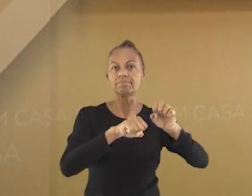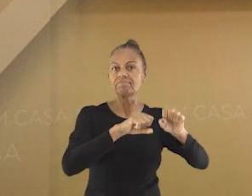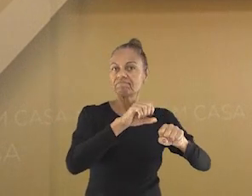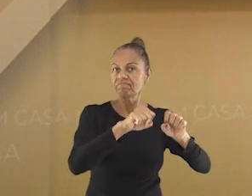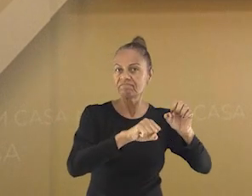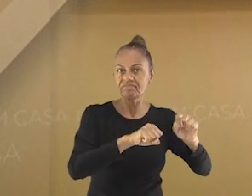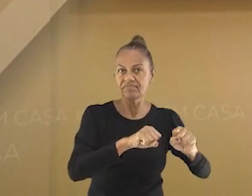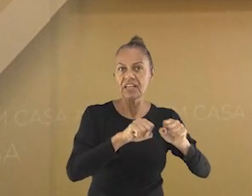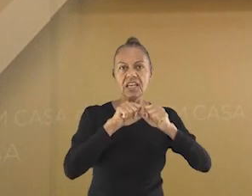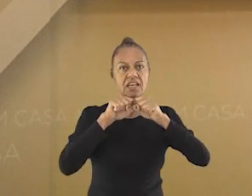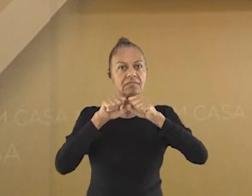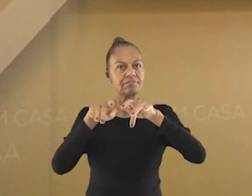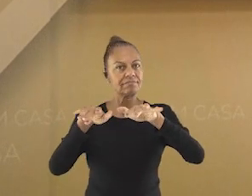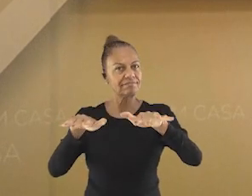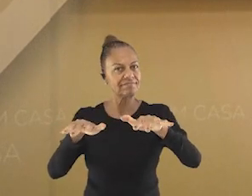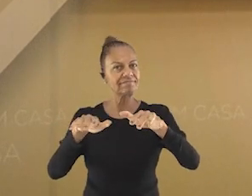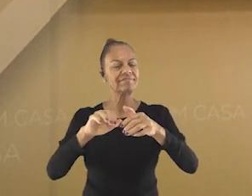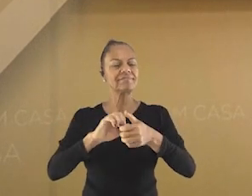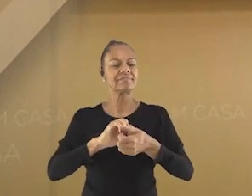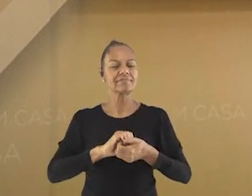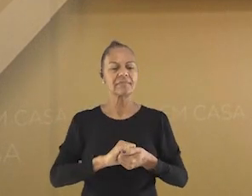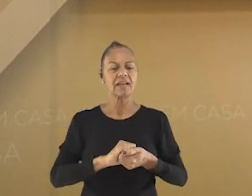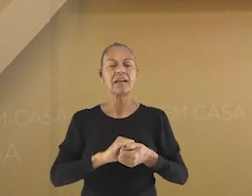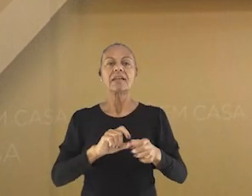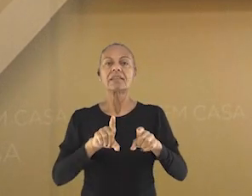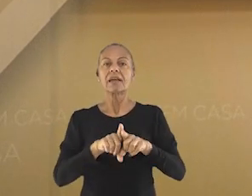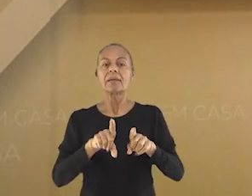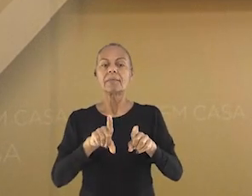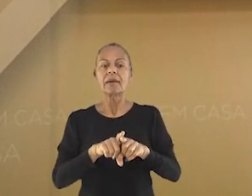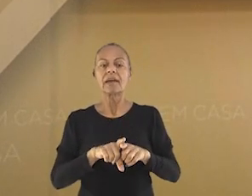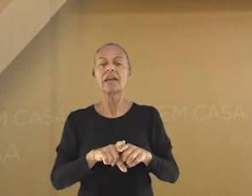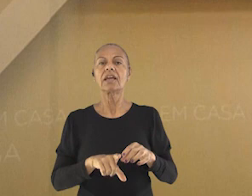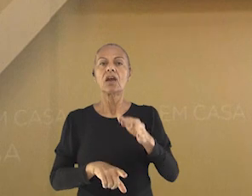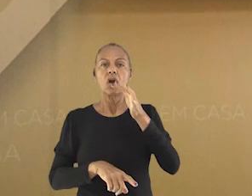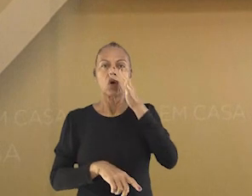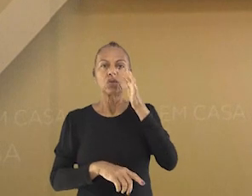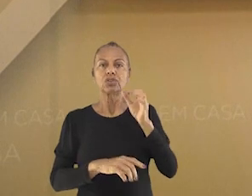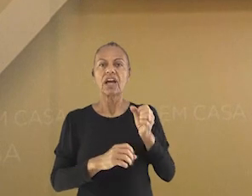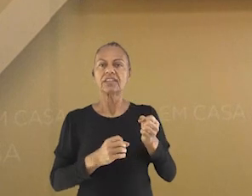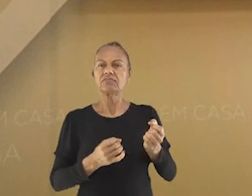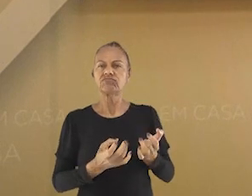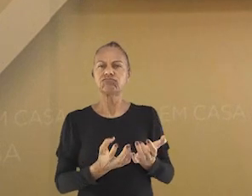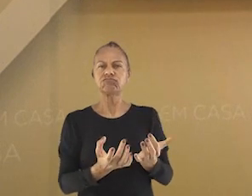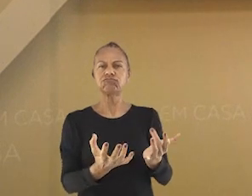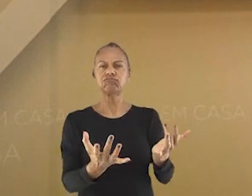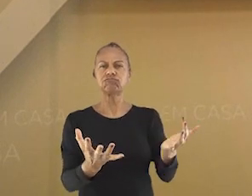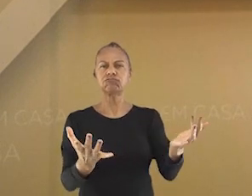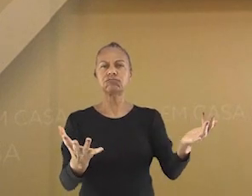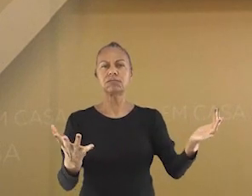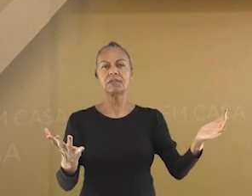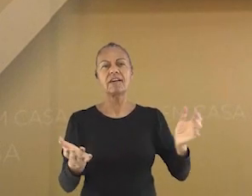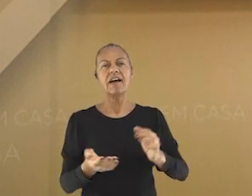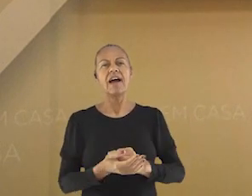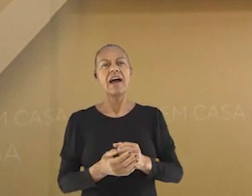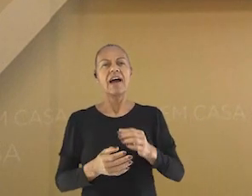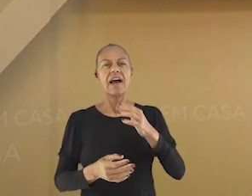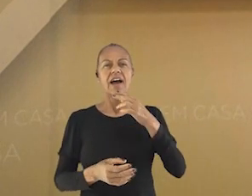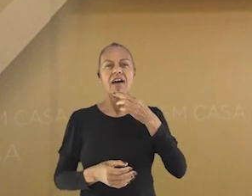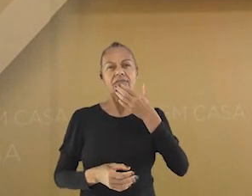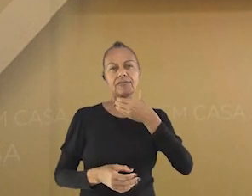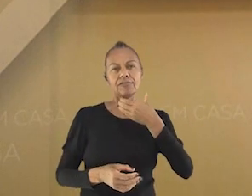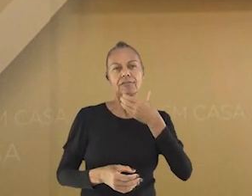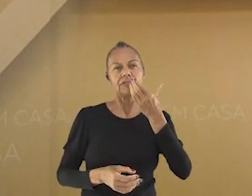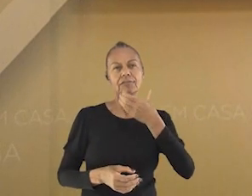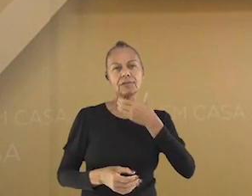outros produtores. Como, por exemplo, o Jardim Clonal, com mais de 50 variedades de